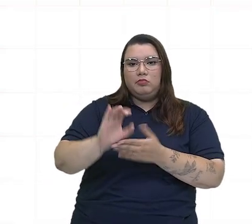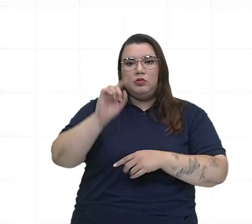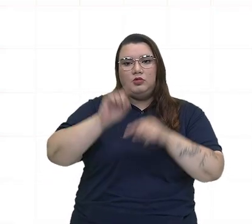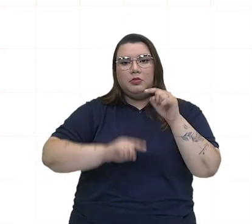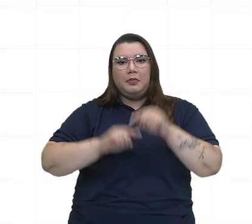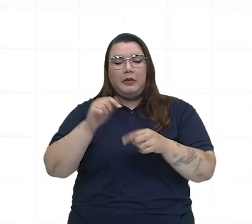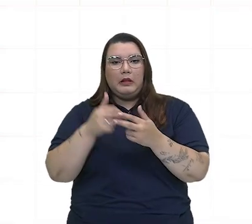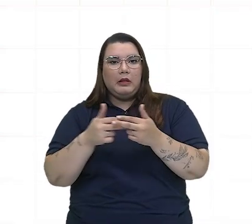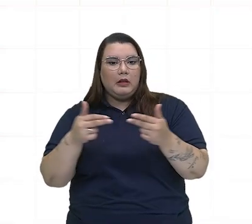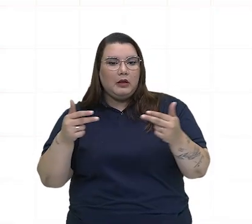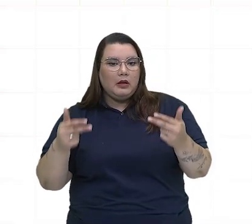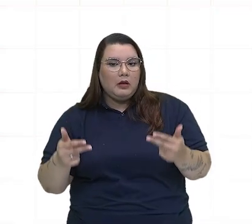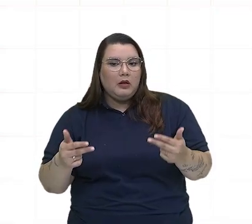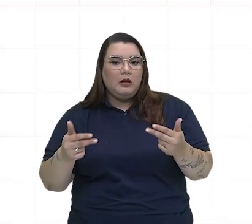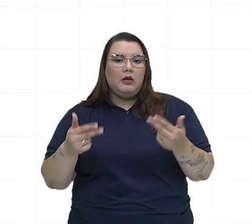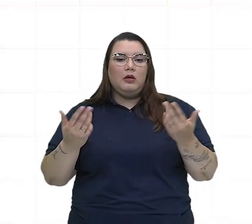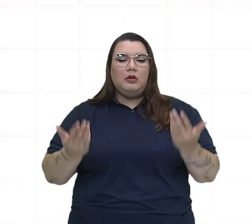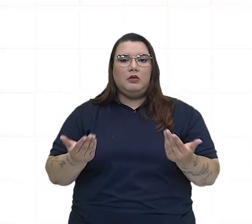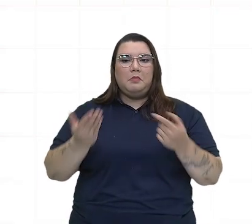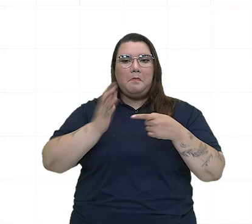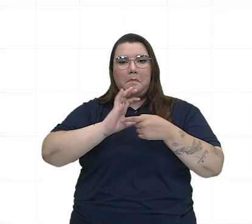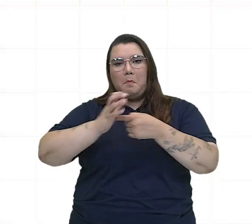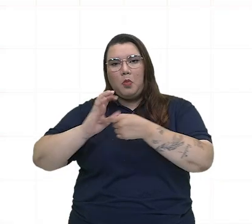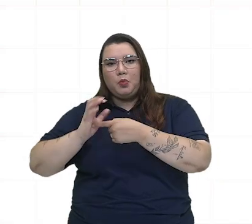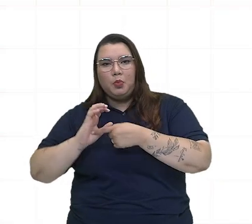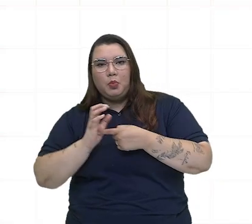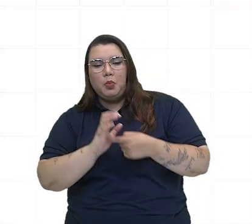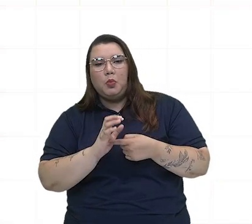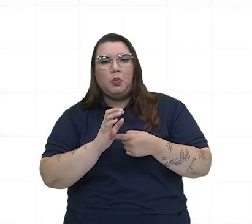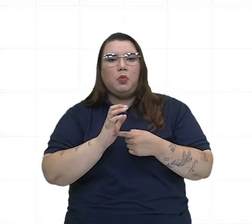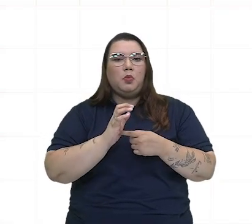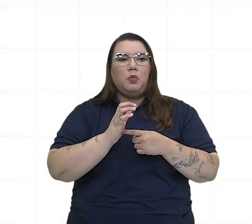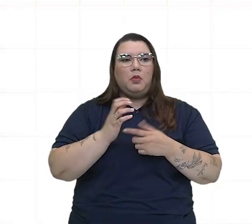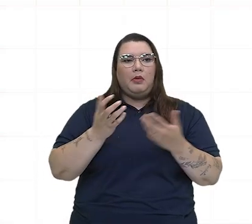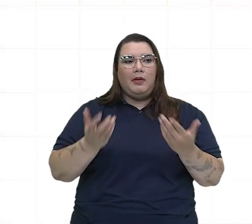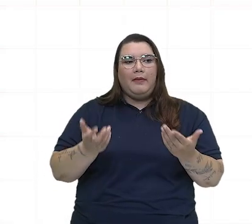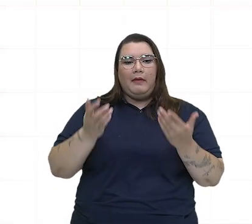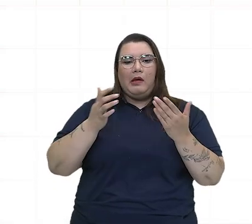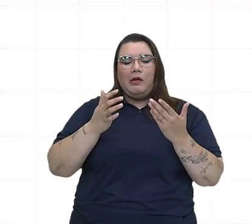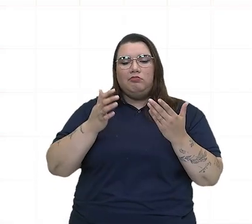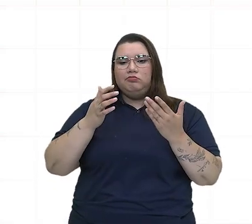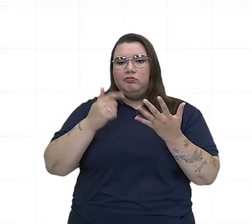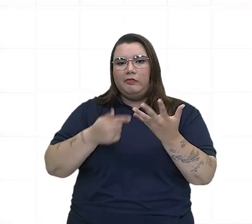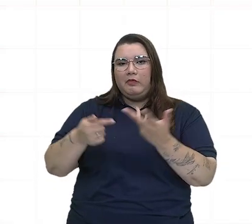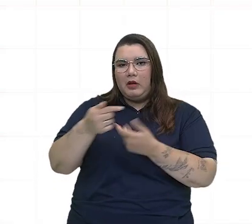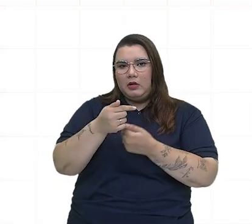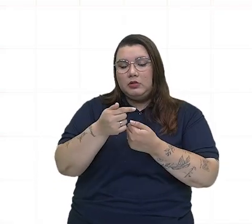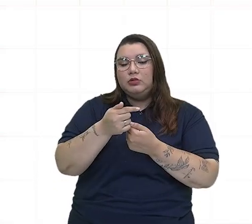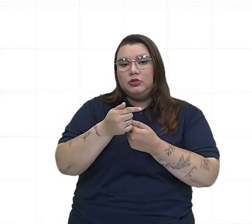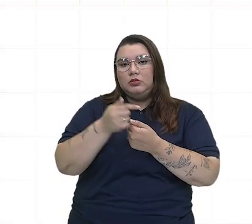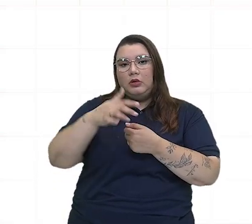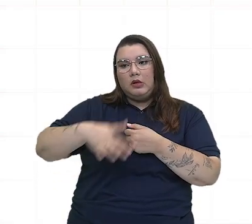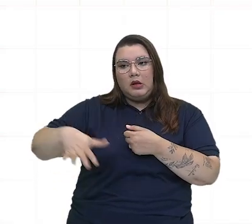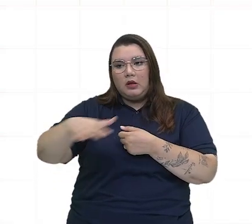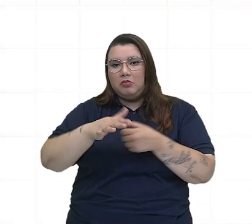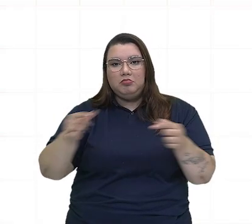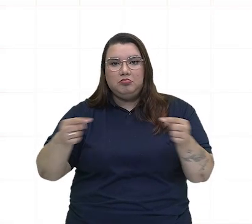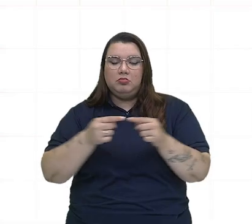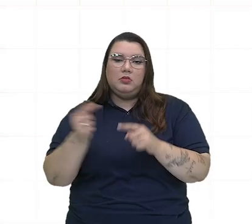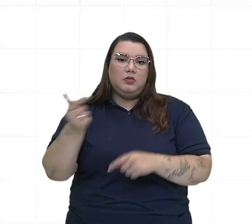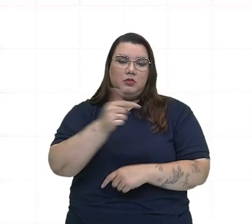de equipamentos, de máquinas nessas áreas agrícolas,